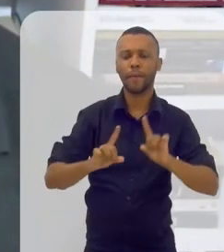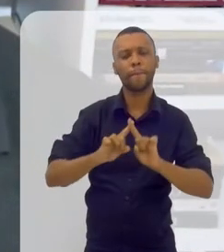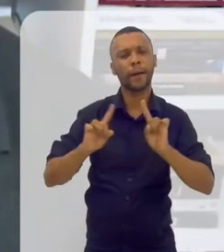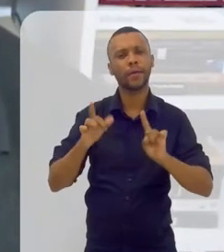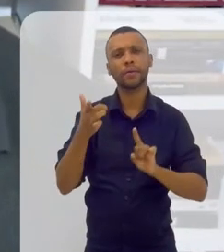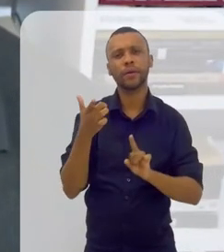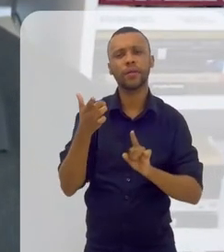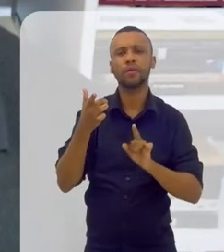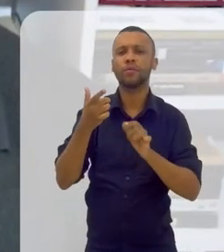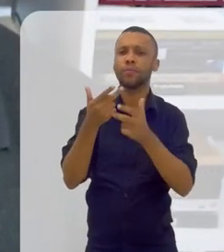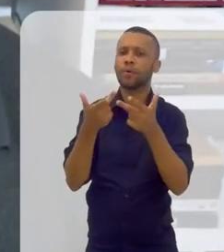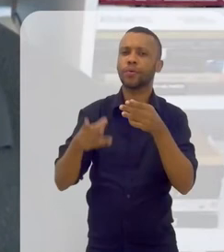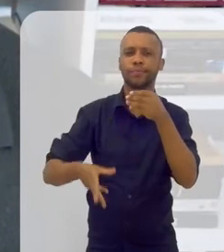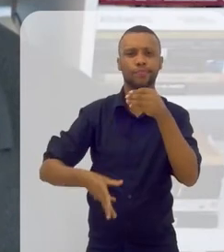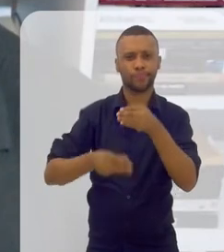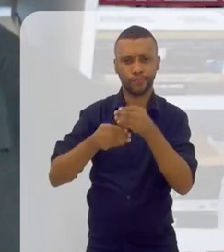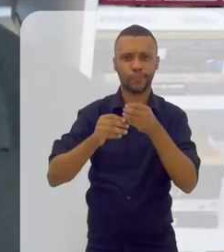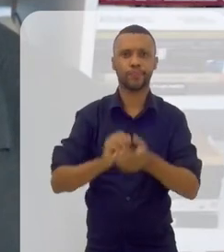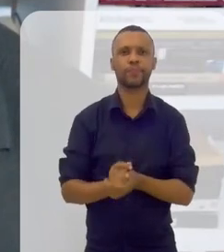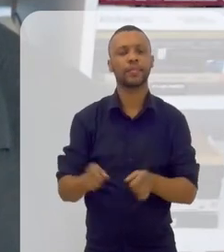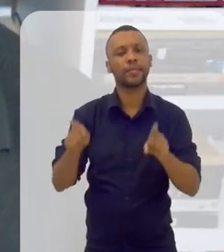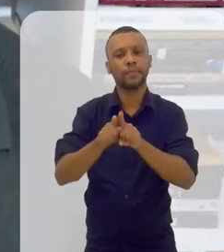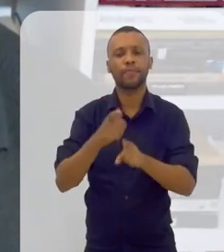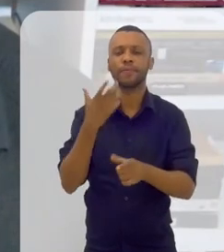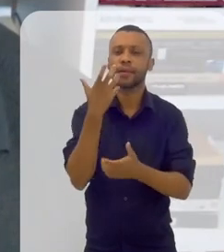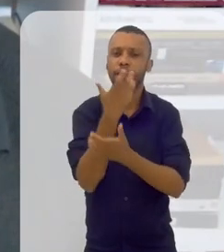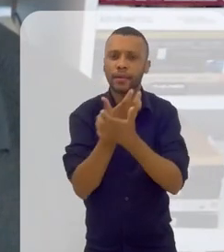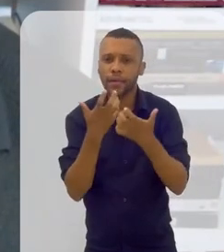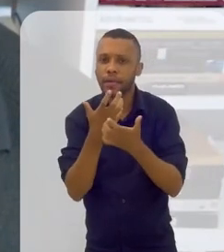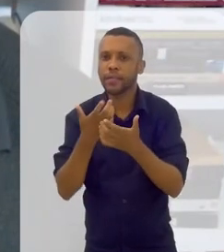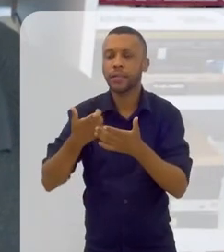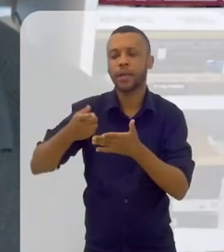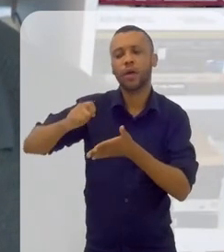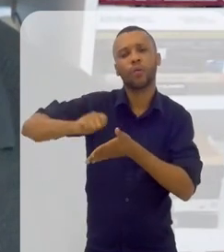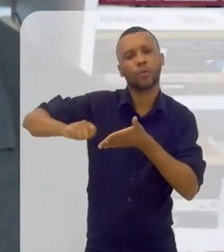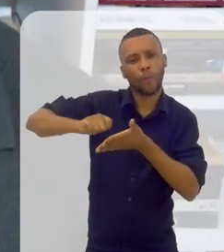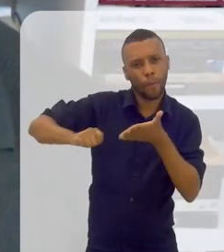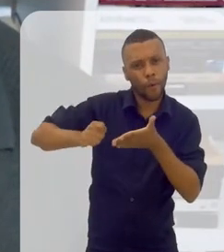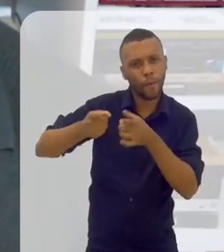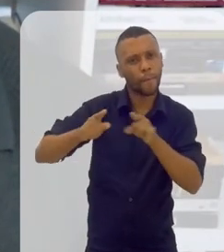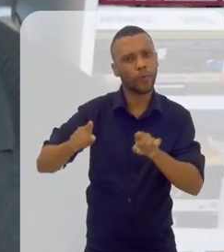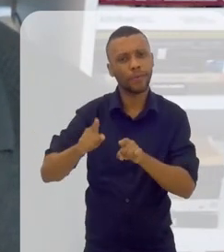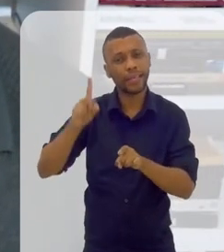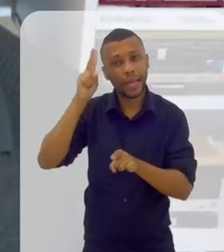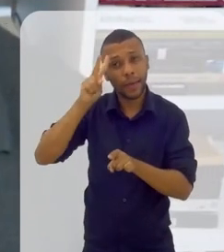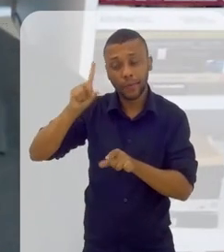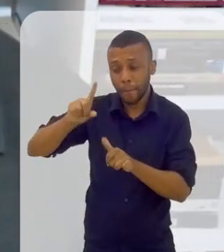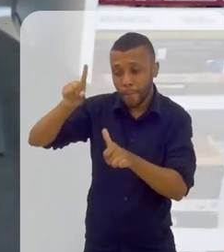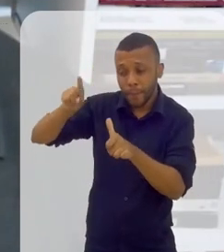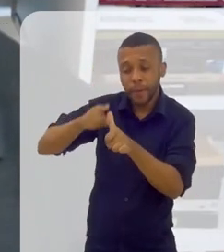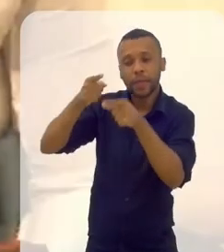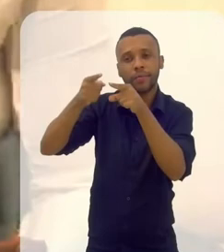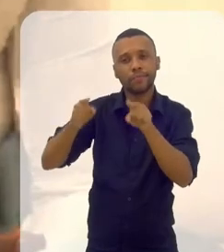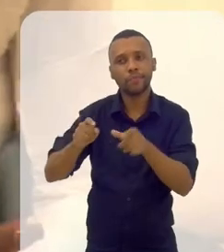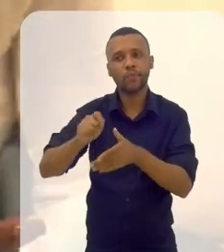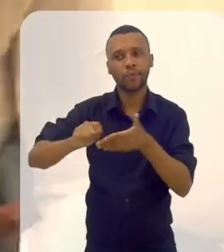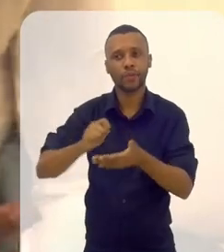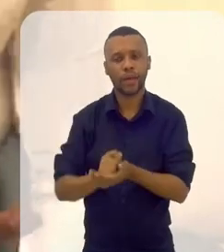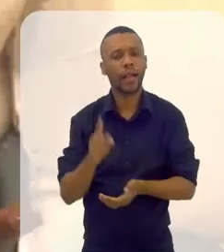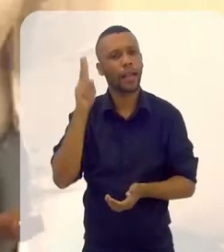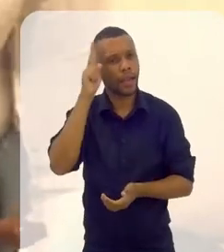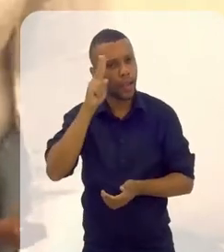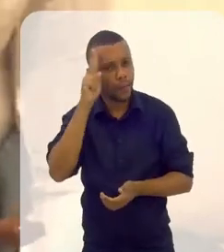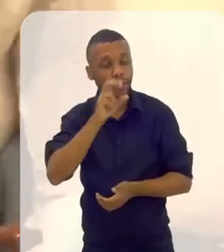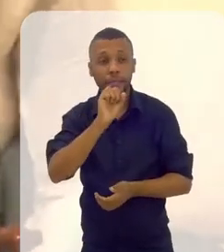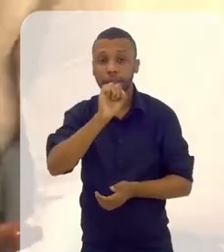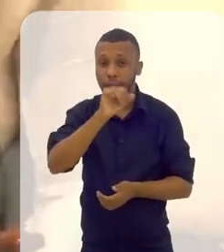queria apenas uma coisa. Você também é cantora e compositora. Você se lembra da sua primeira composição? Lembro, sim,